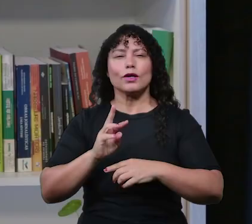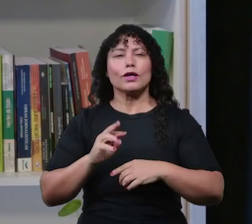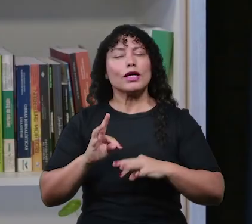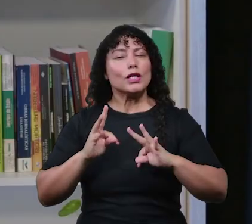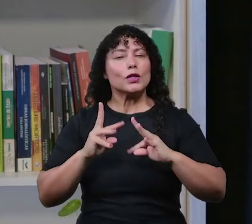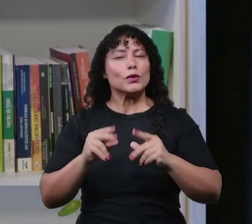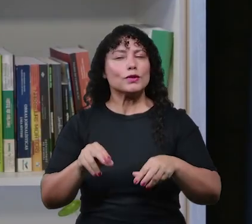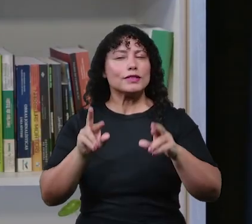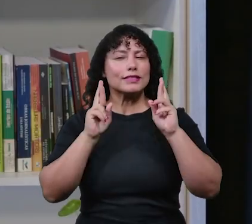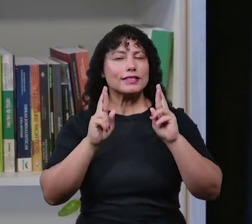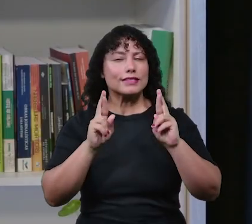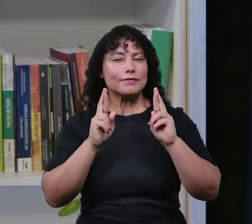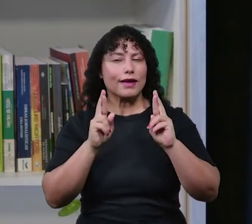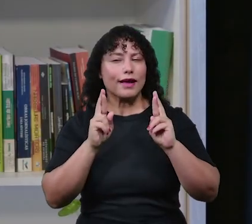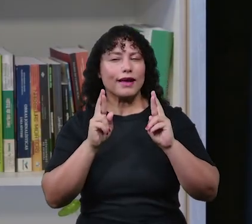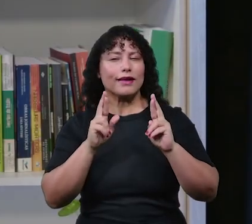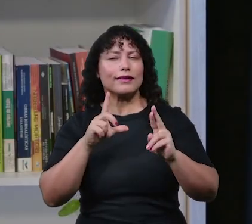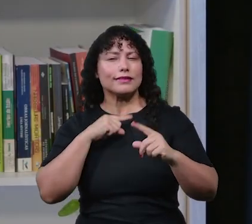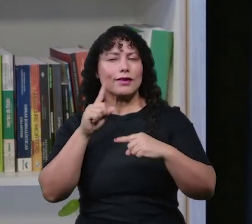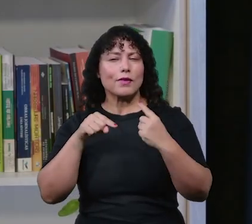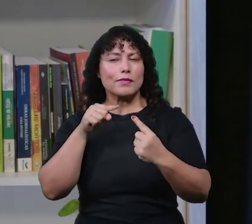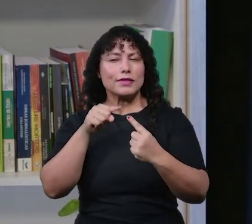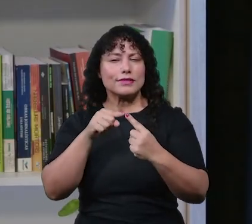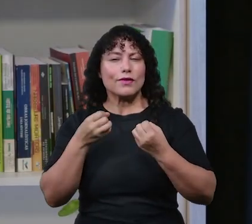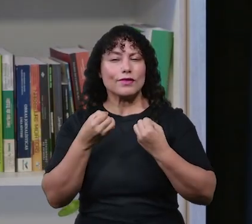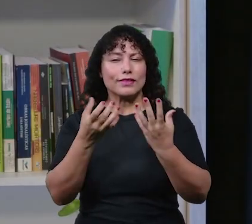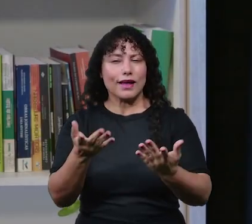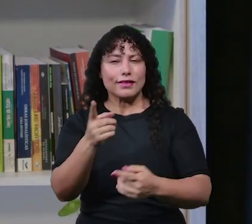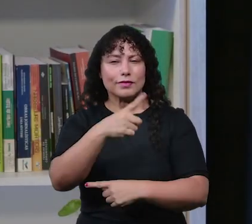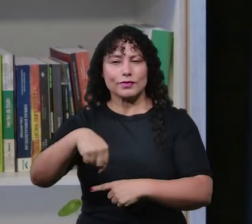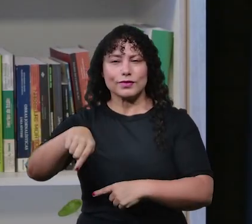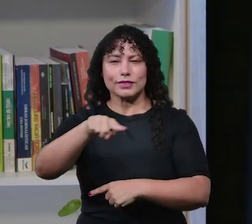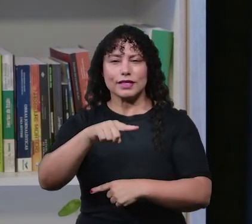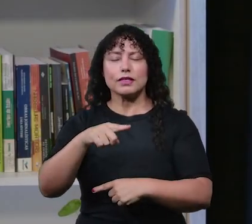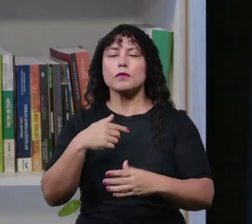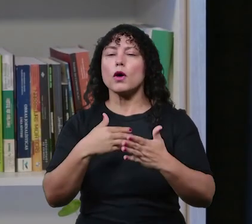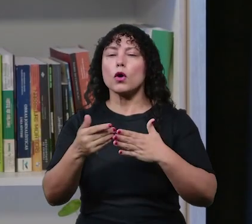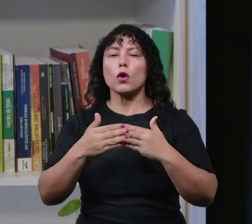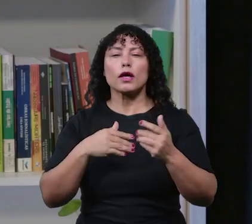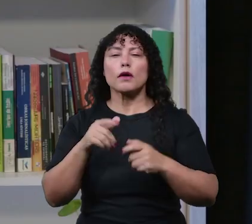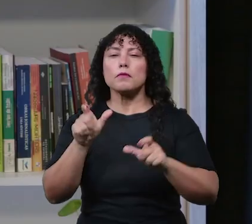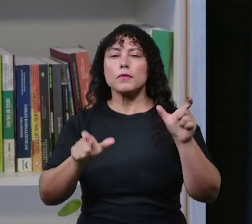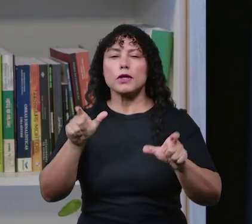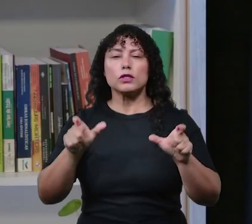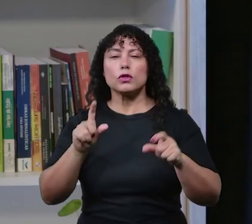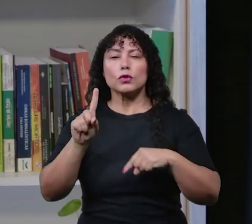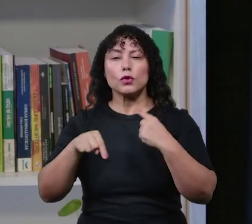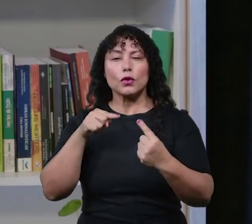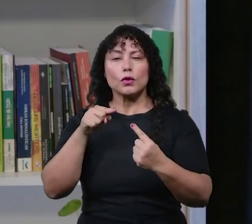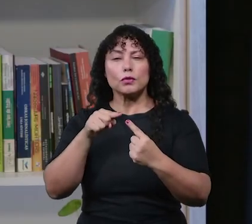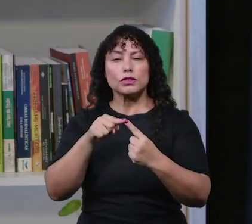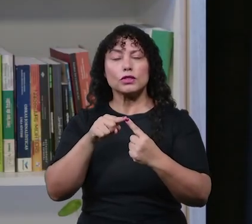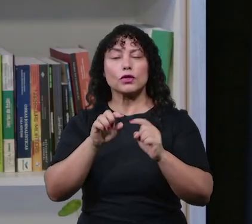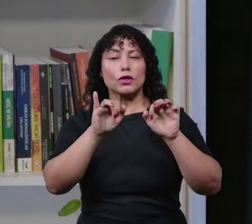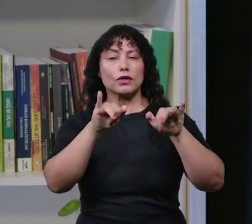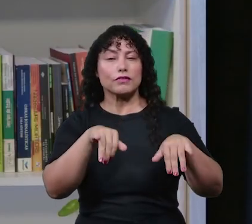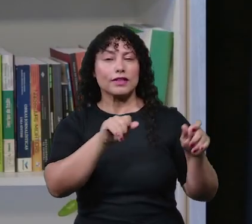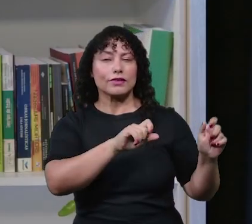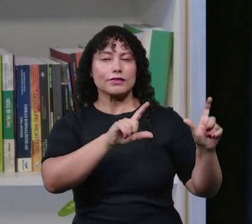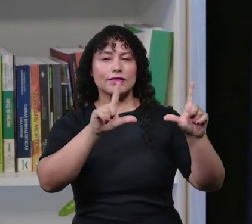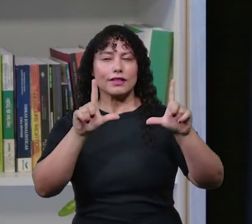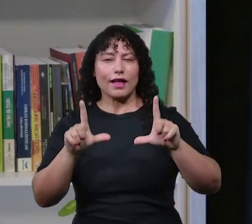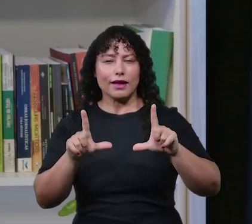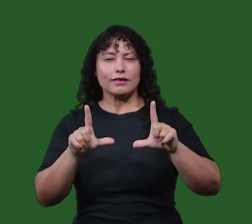é tudo o que se espera quando se tem uma missão dada para vocês, para qualquer um de nós. Então o objetivo, eu coloquei no